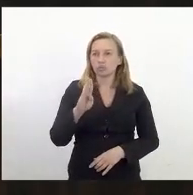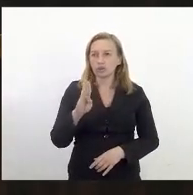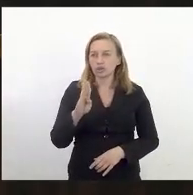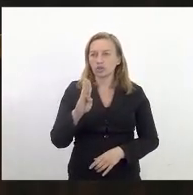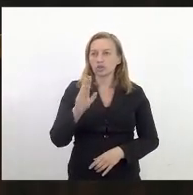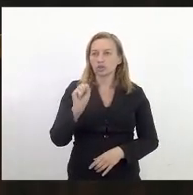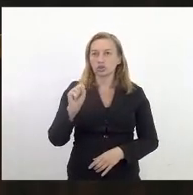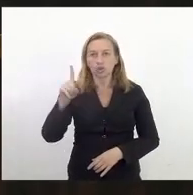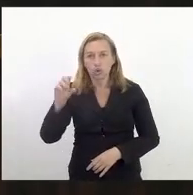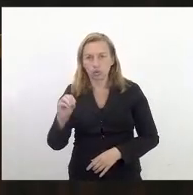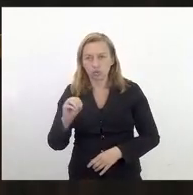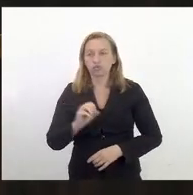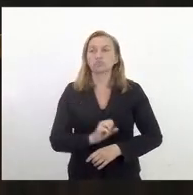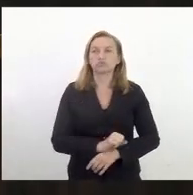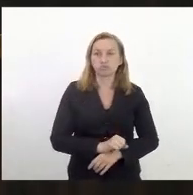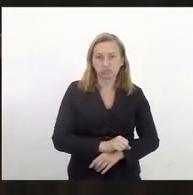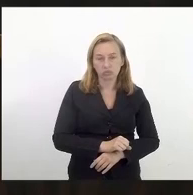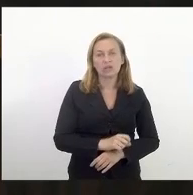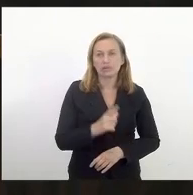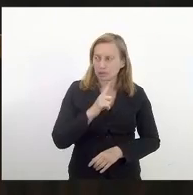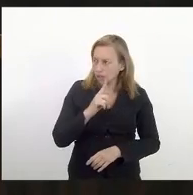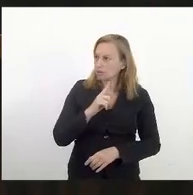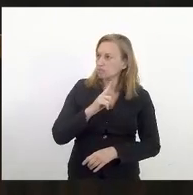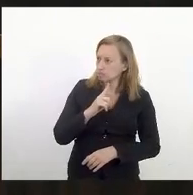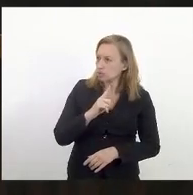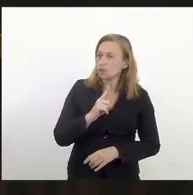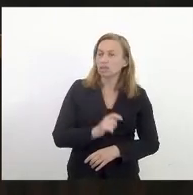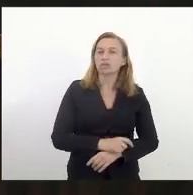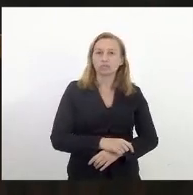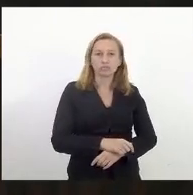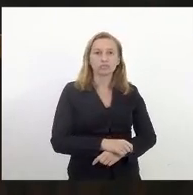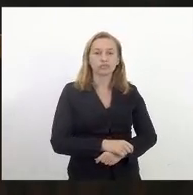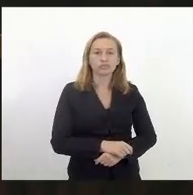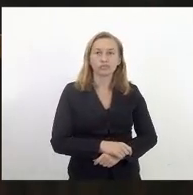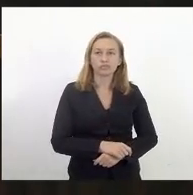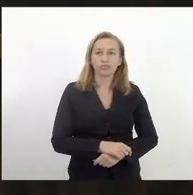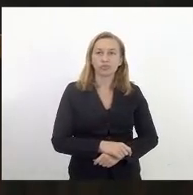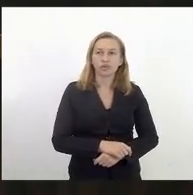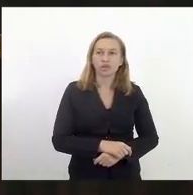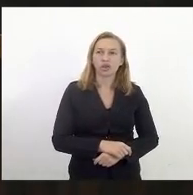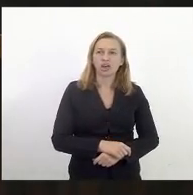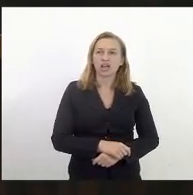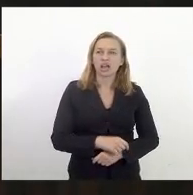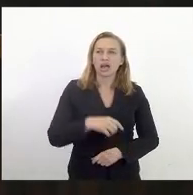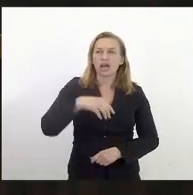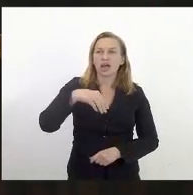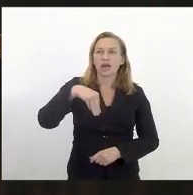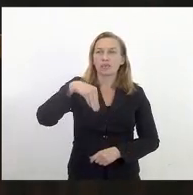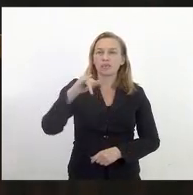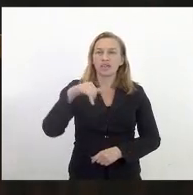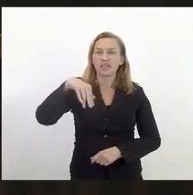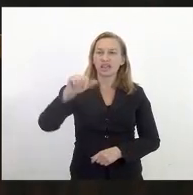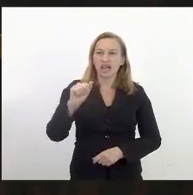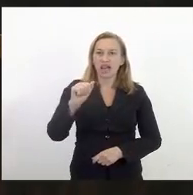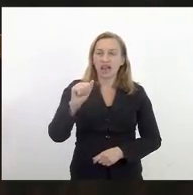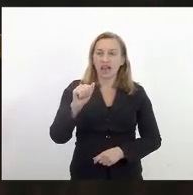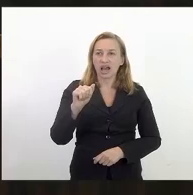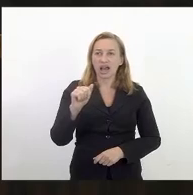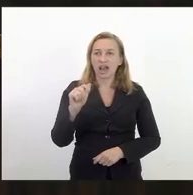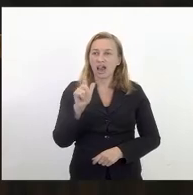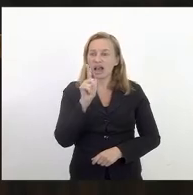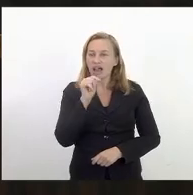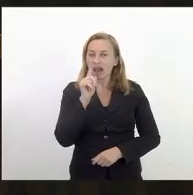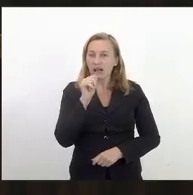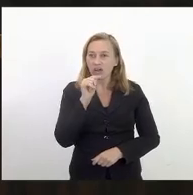tinha um conjunto de bombas mic tem ainda que era o que me na água então nós estamos aproveitando a água da chuva EA